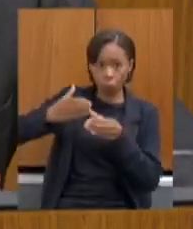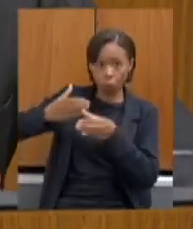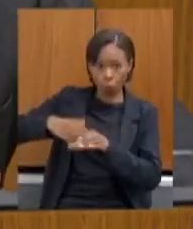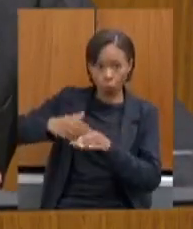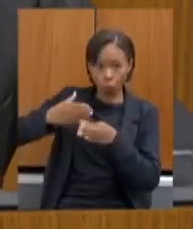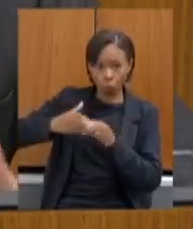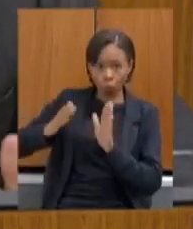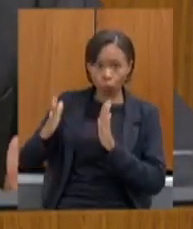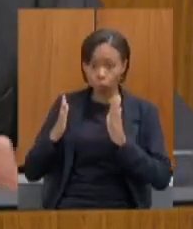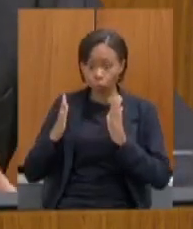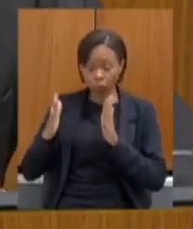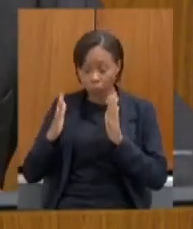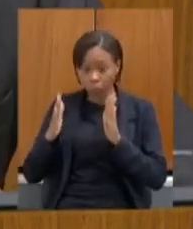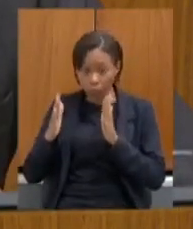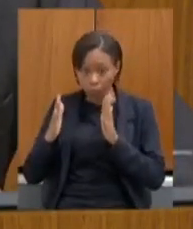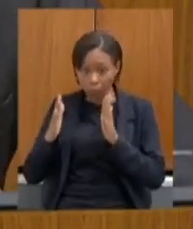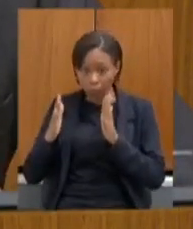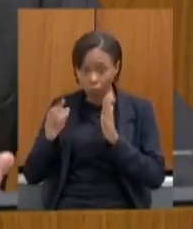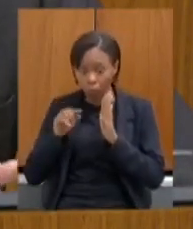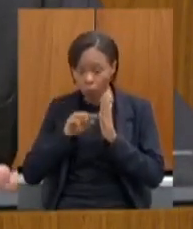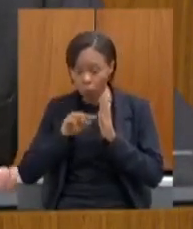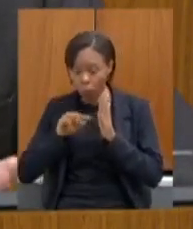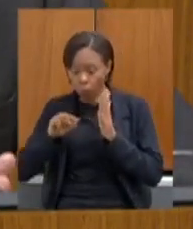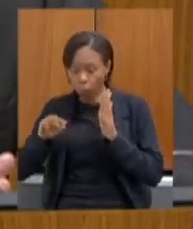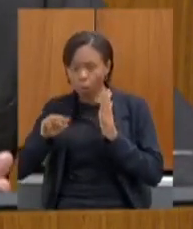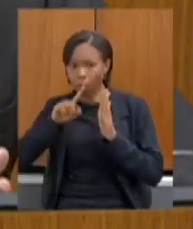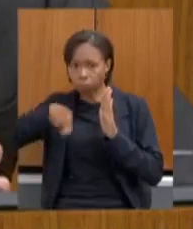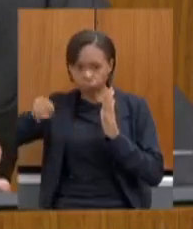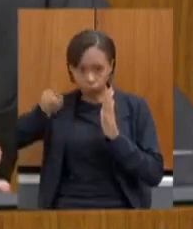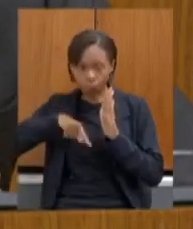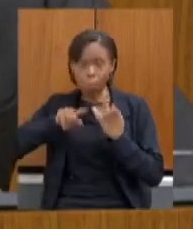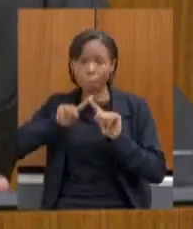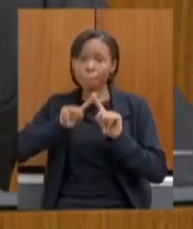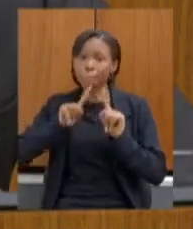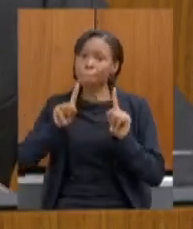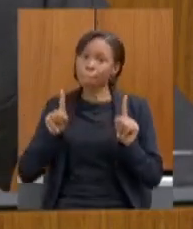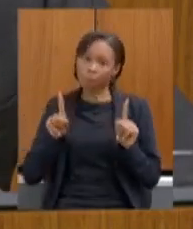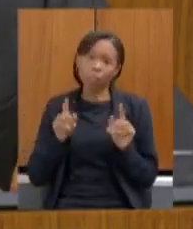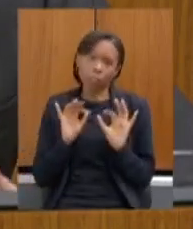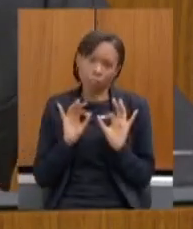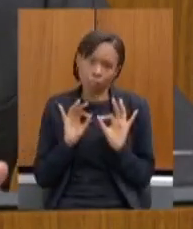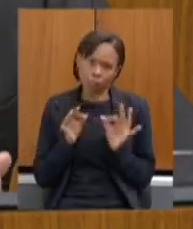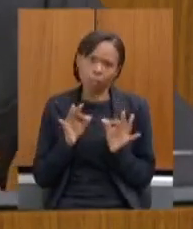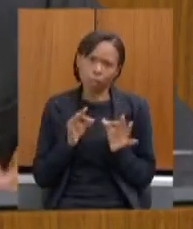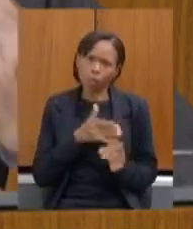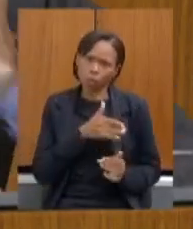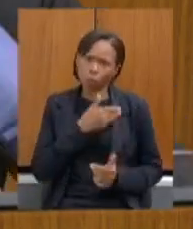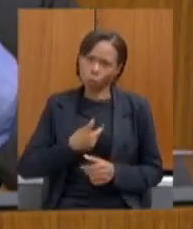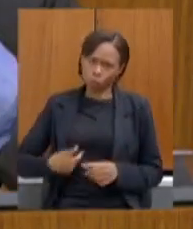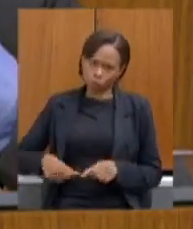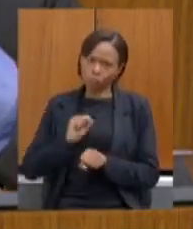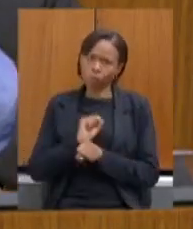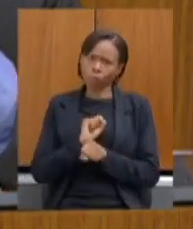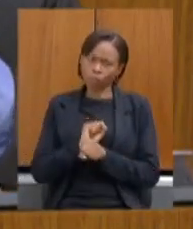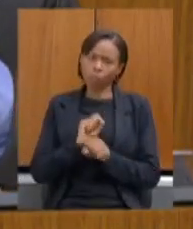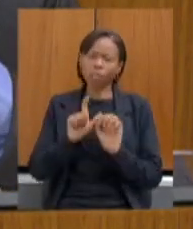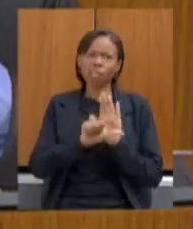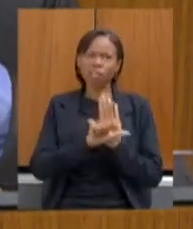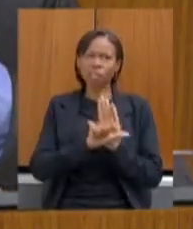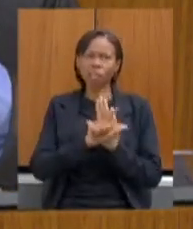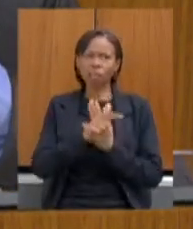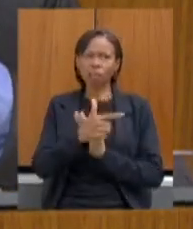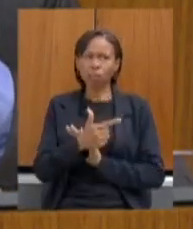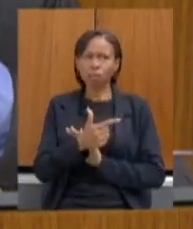concursos. Então, seria mais do que justo o governo também aguardar. Nós temos uma lei que é a Lei 23, se eu não estou